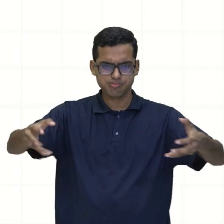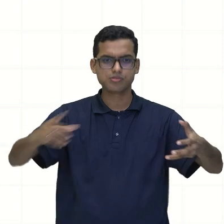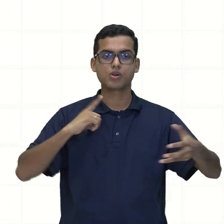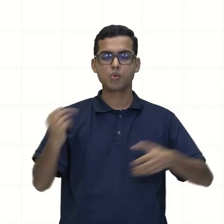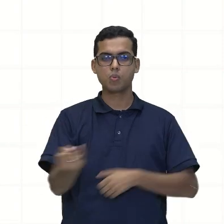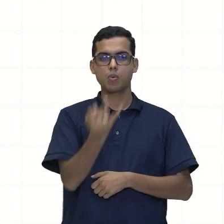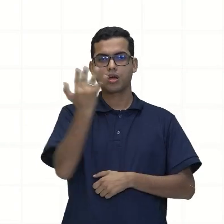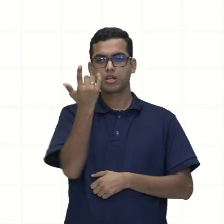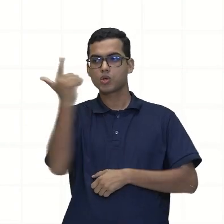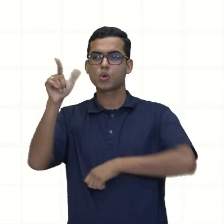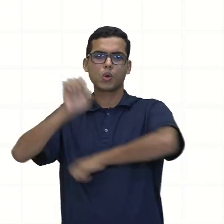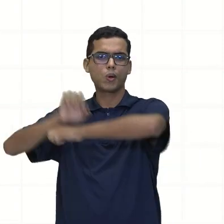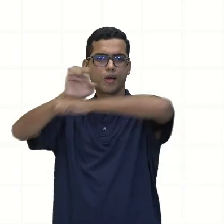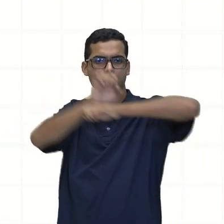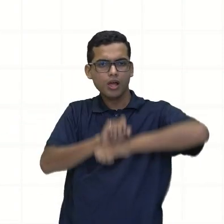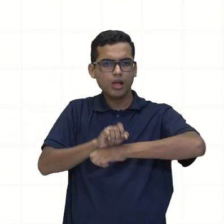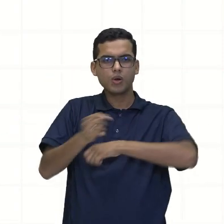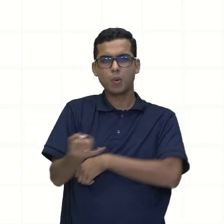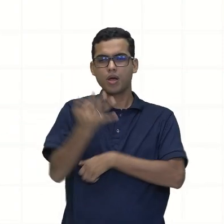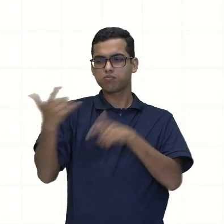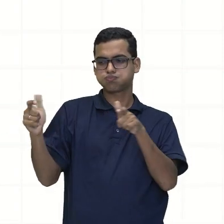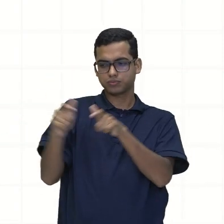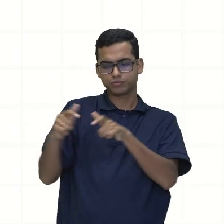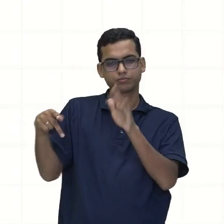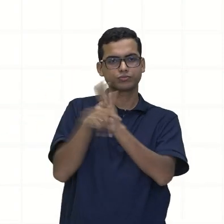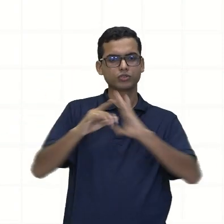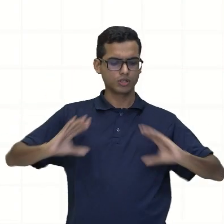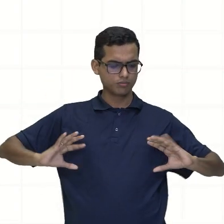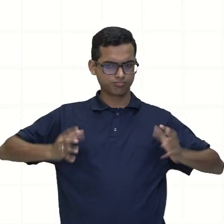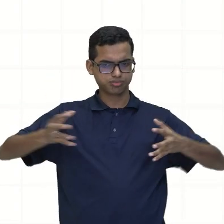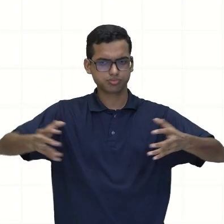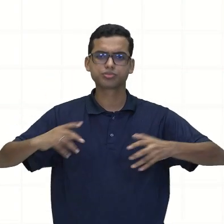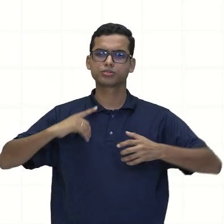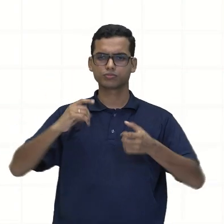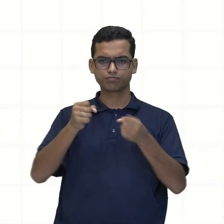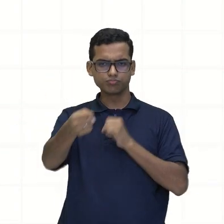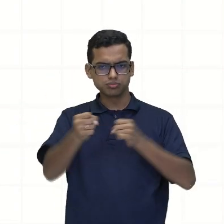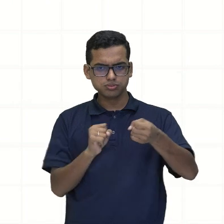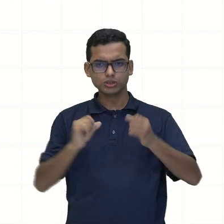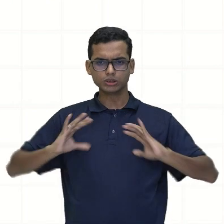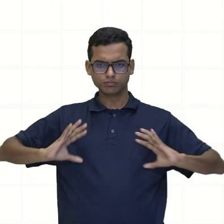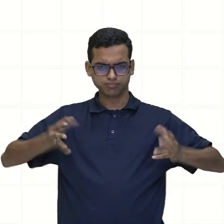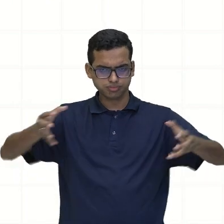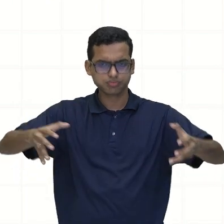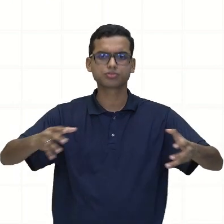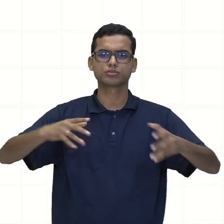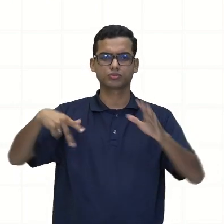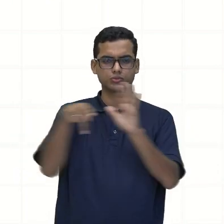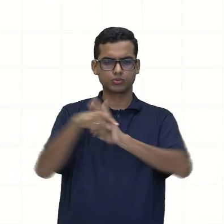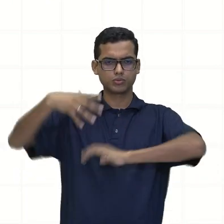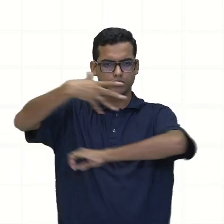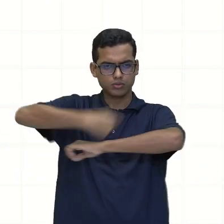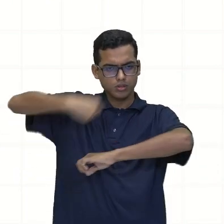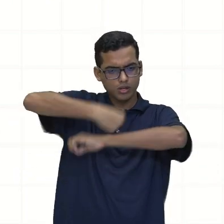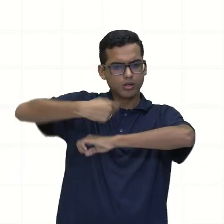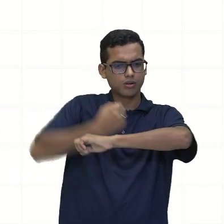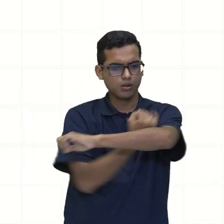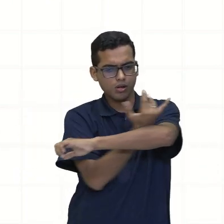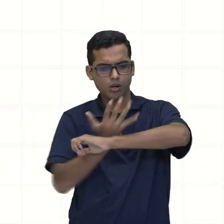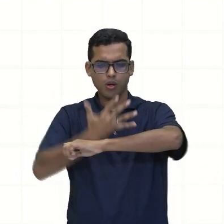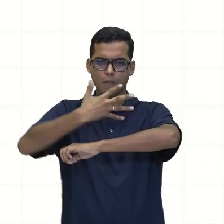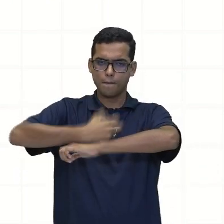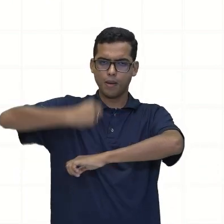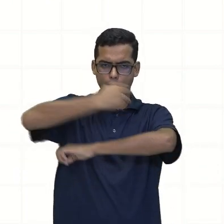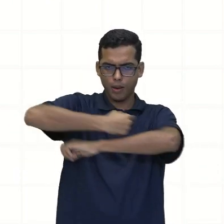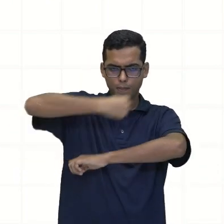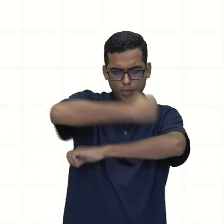colheitadeiras. Dando continuidade, a gente vai verificar um mapa, né, temático relacionado aí à